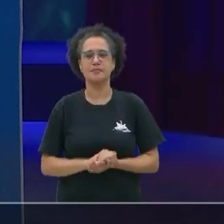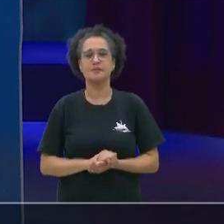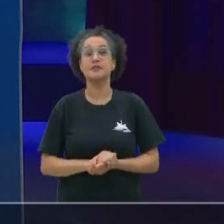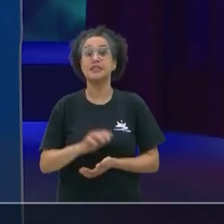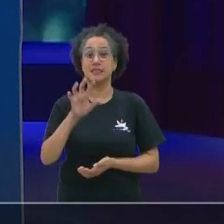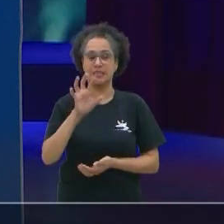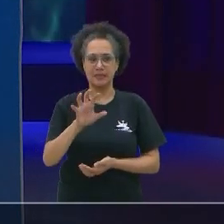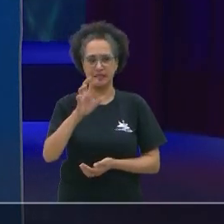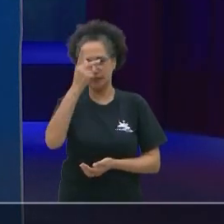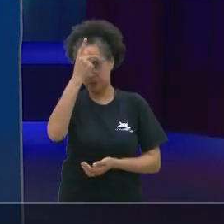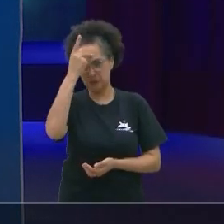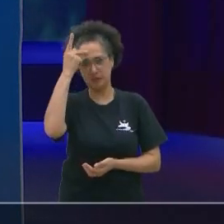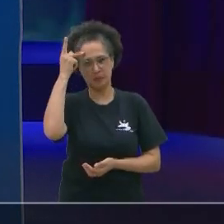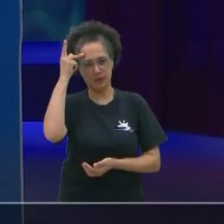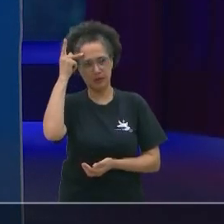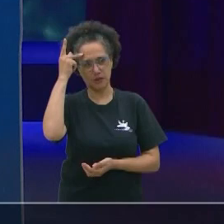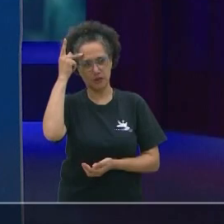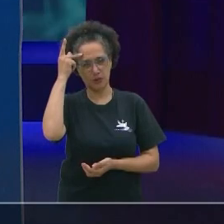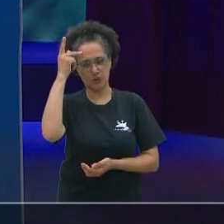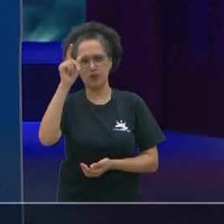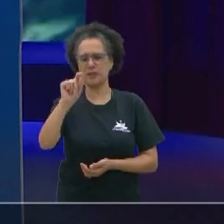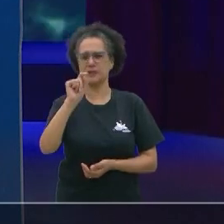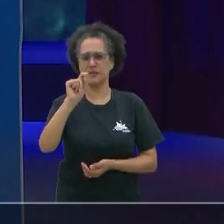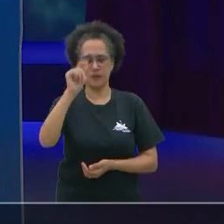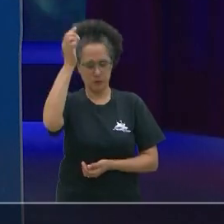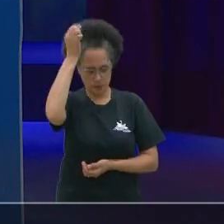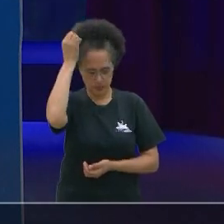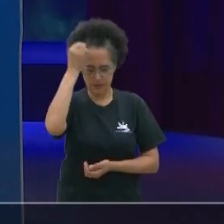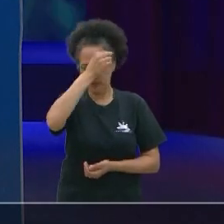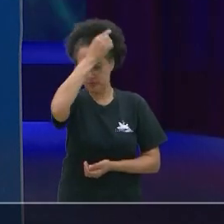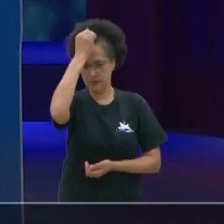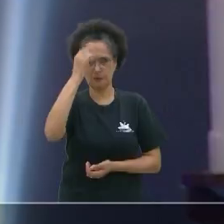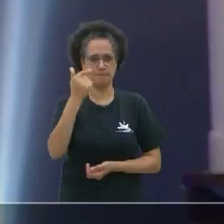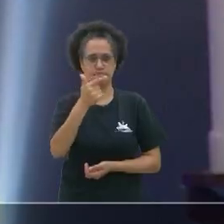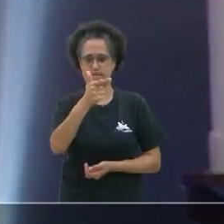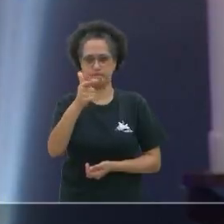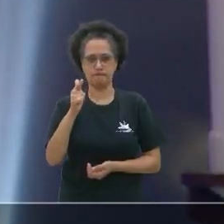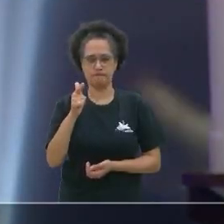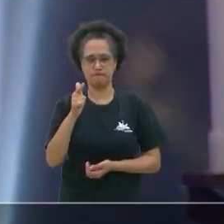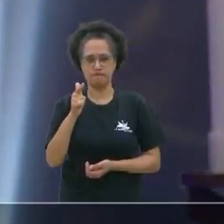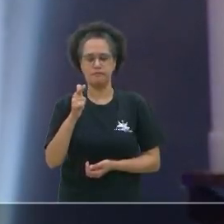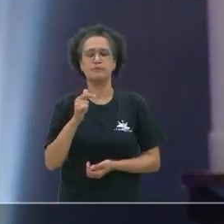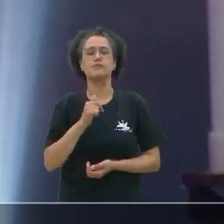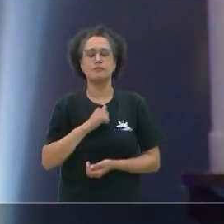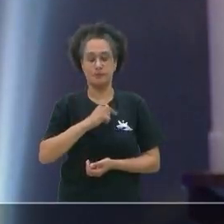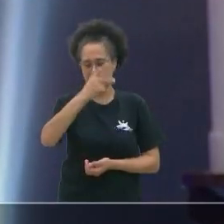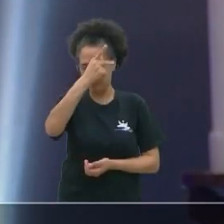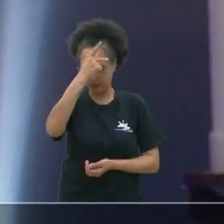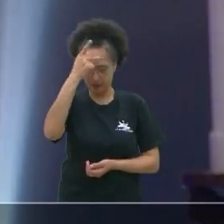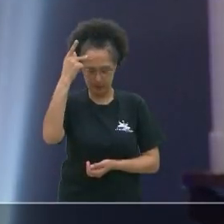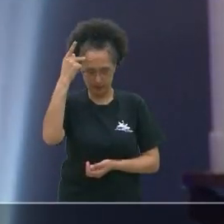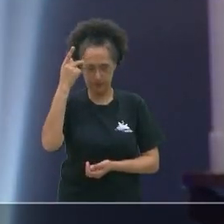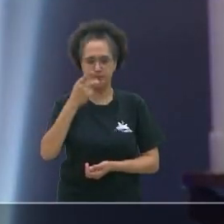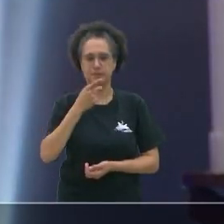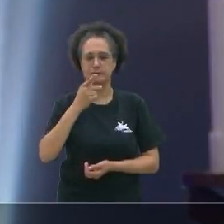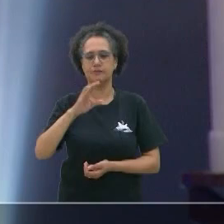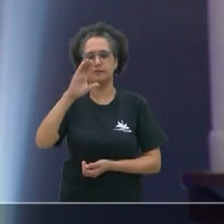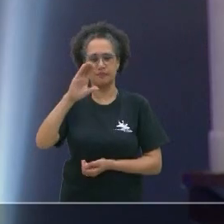Assim é a pessoa sem o Espírito Santo de Deus. Ela se diz cristã, se diz